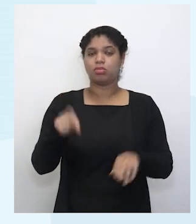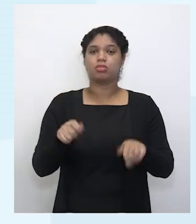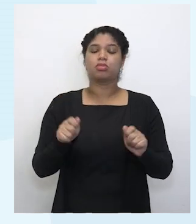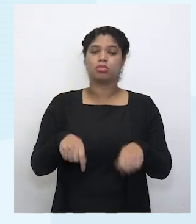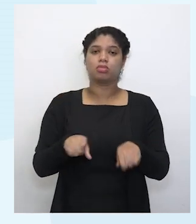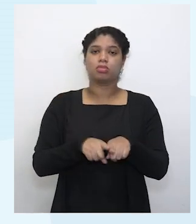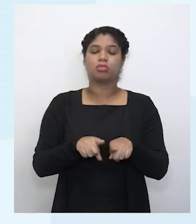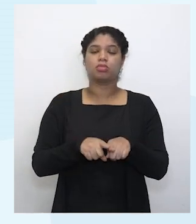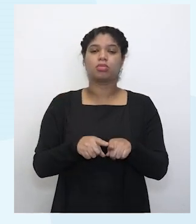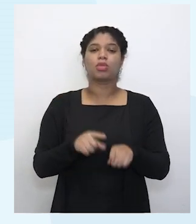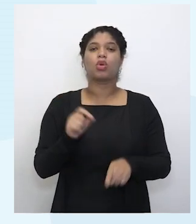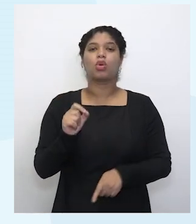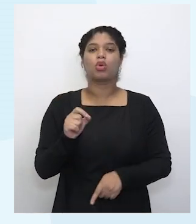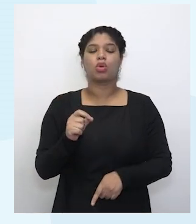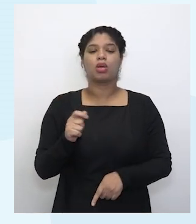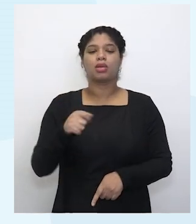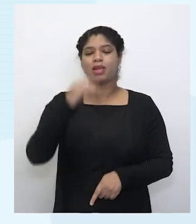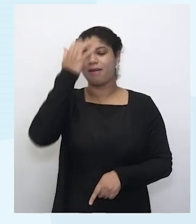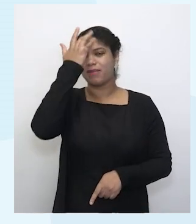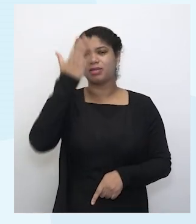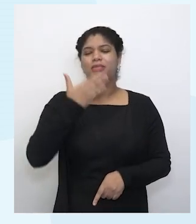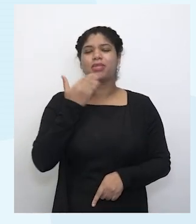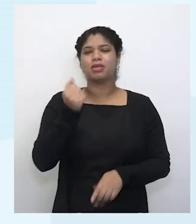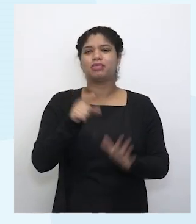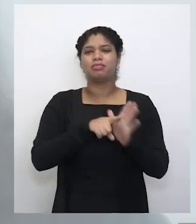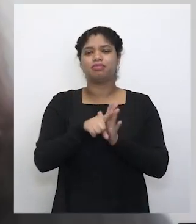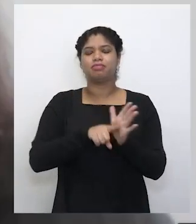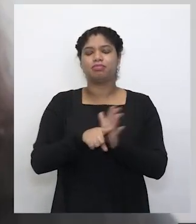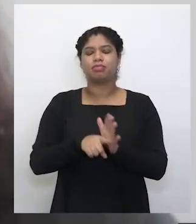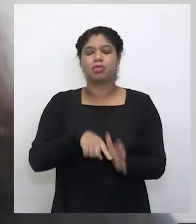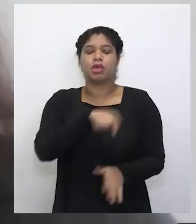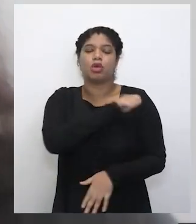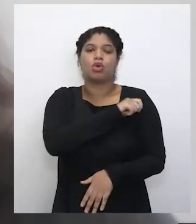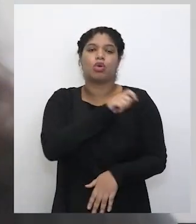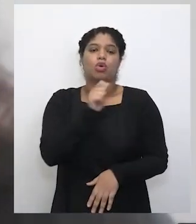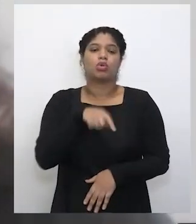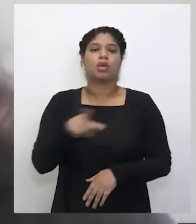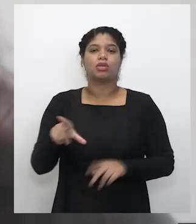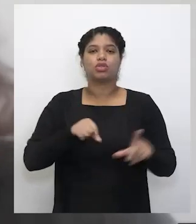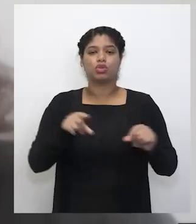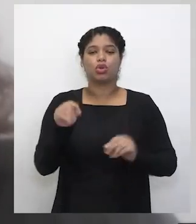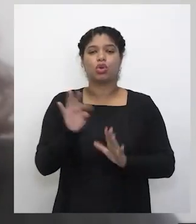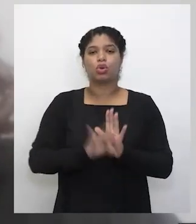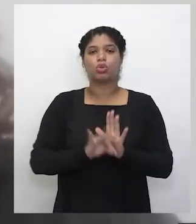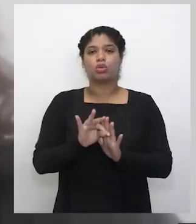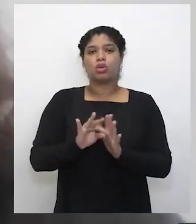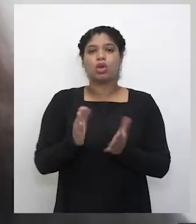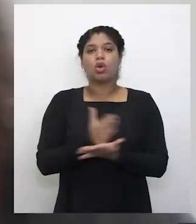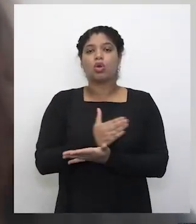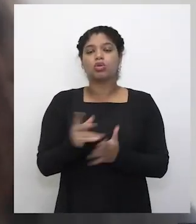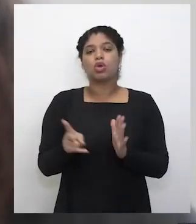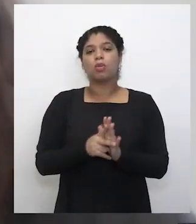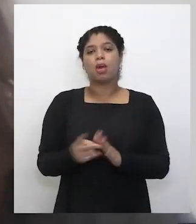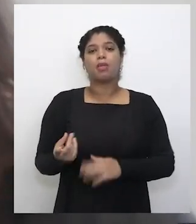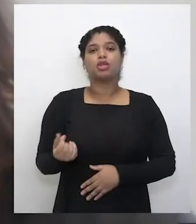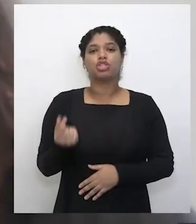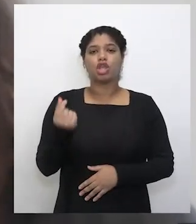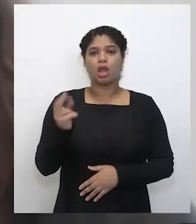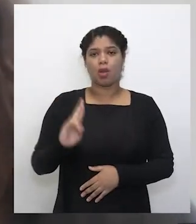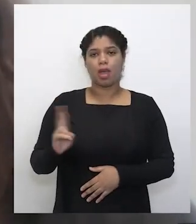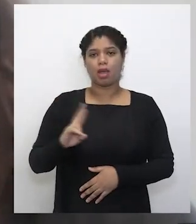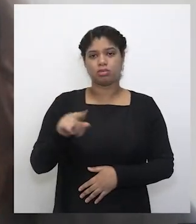pode ser proposta para facilitar a pesquisa dos estudantes seria a seleção de alguns textos sobre o sistema monetário.